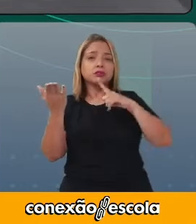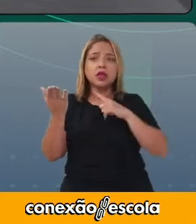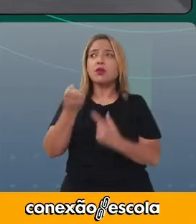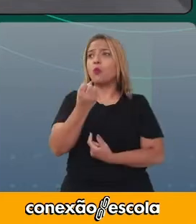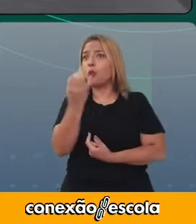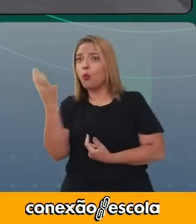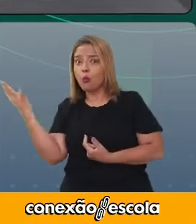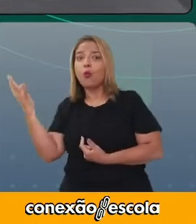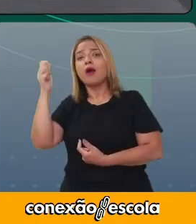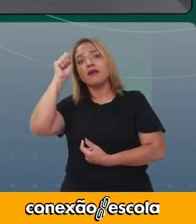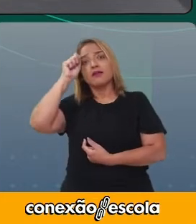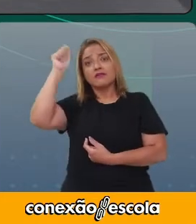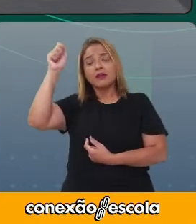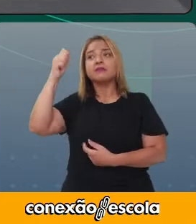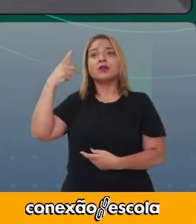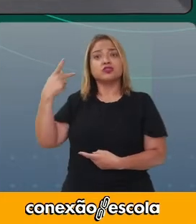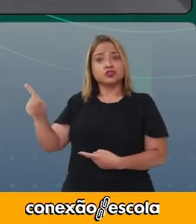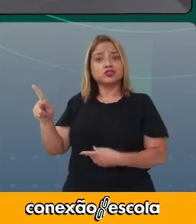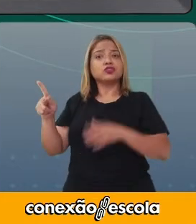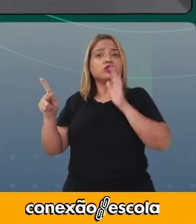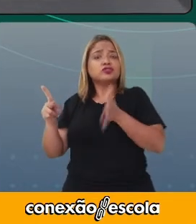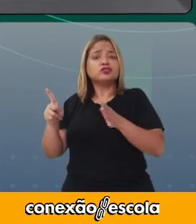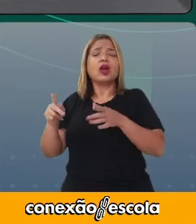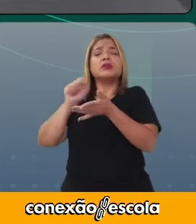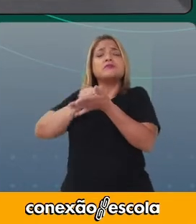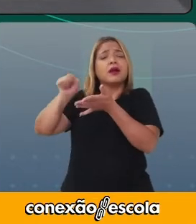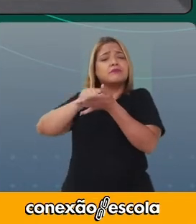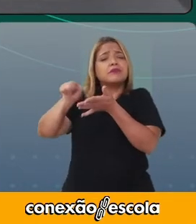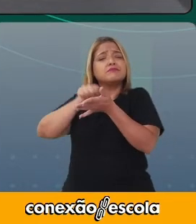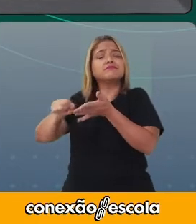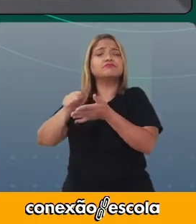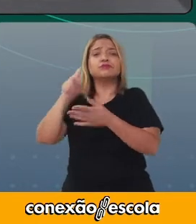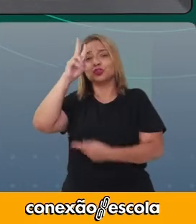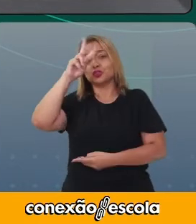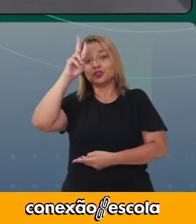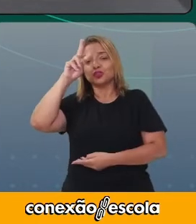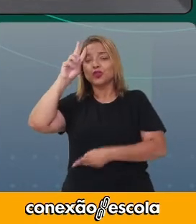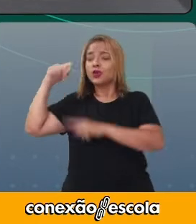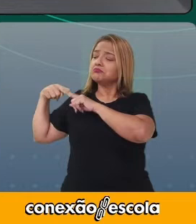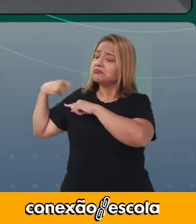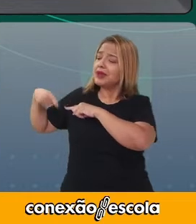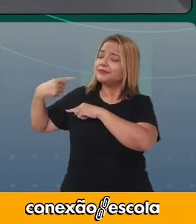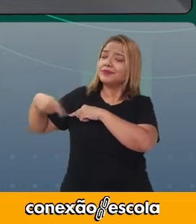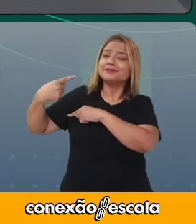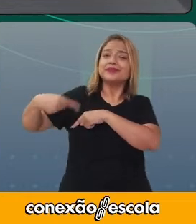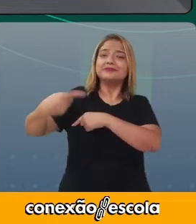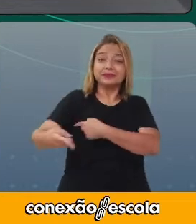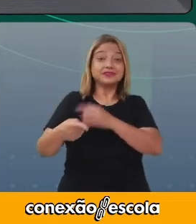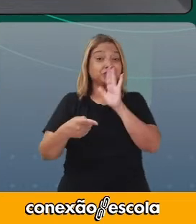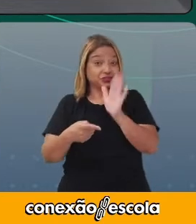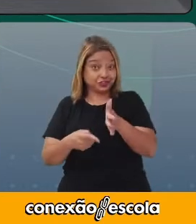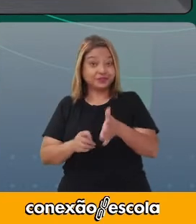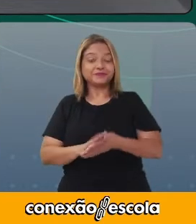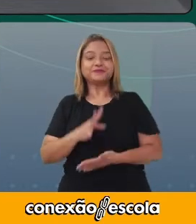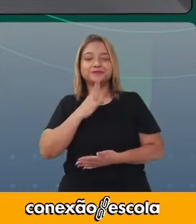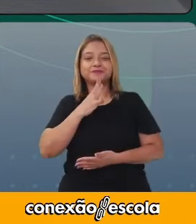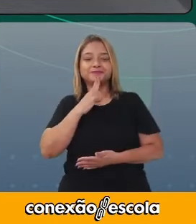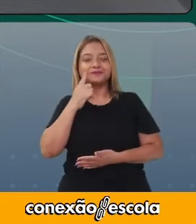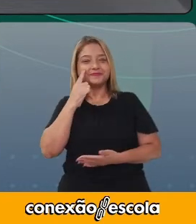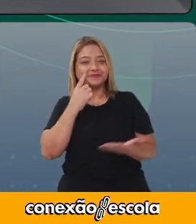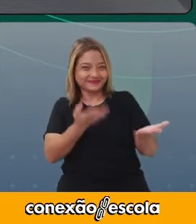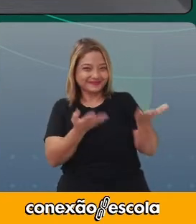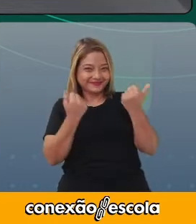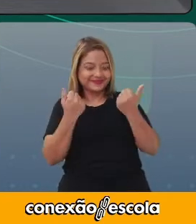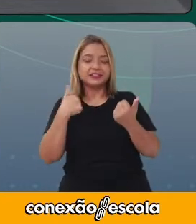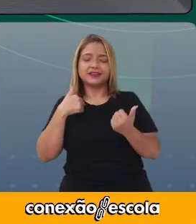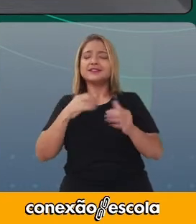desses autores clássicos que fazem essas histórias passarem de geração em geração. Vamos conhecê-los?